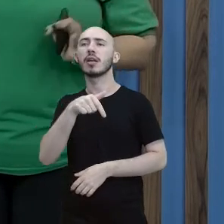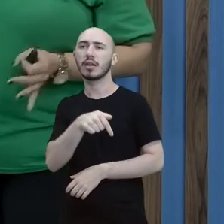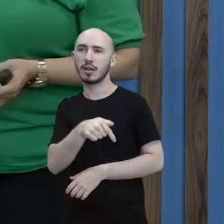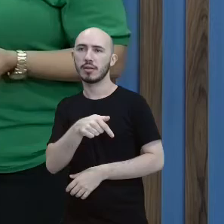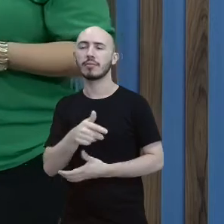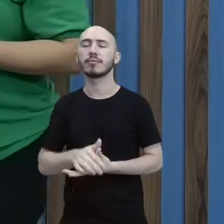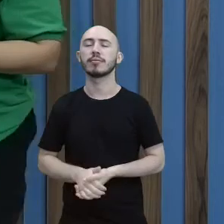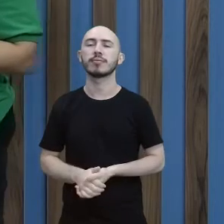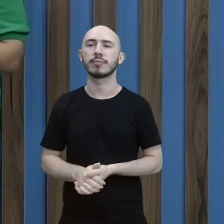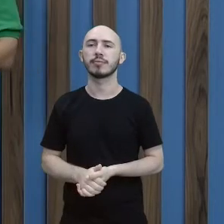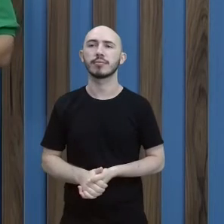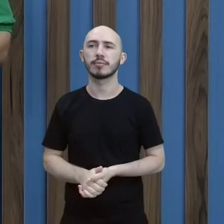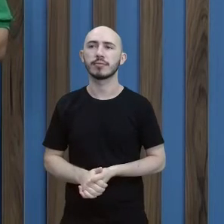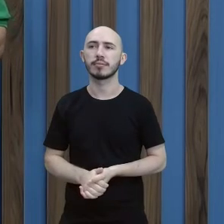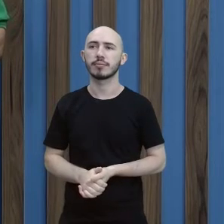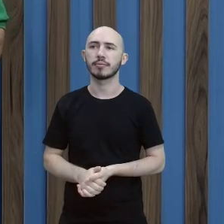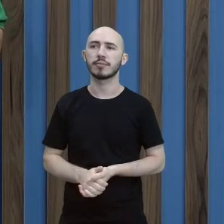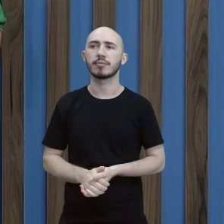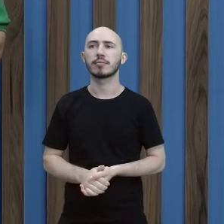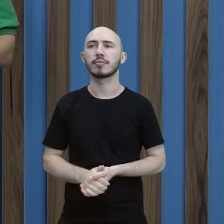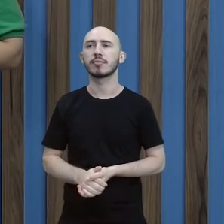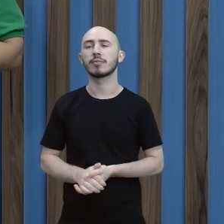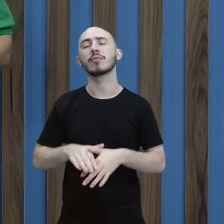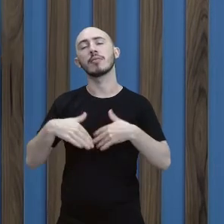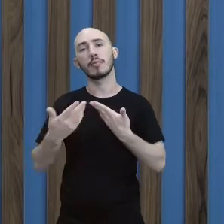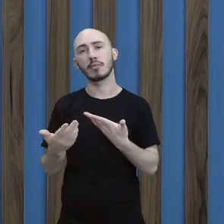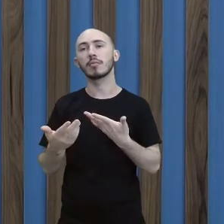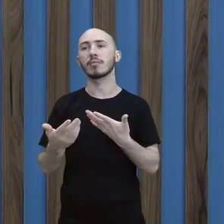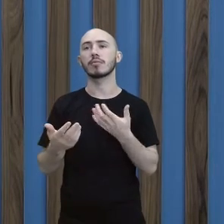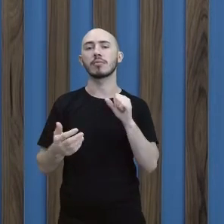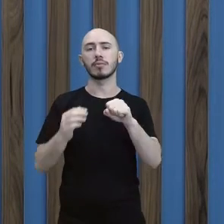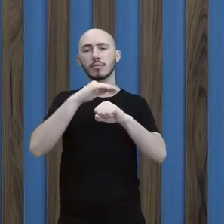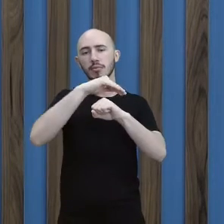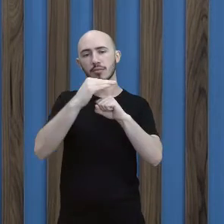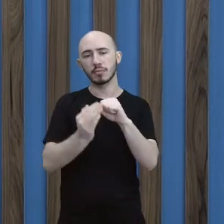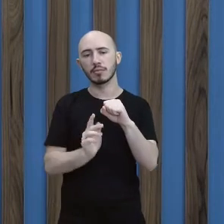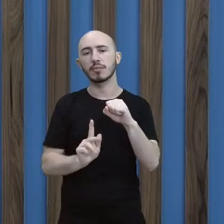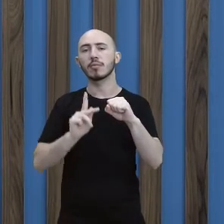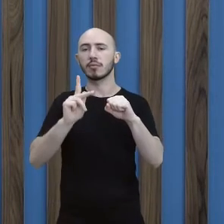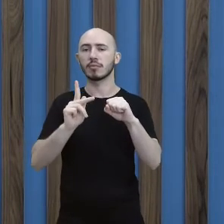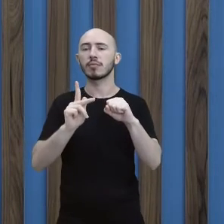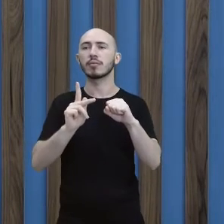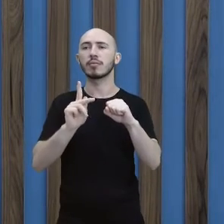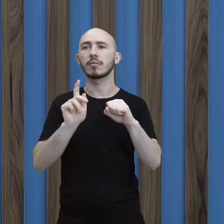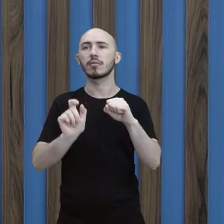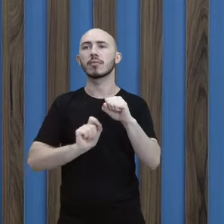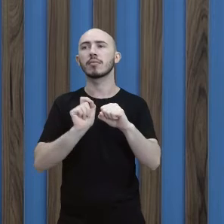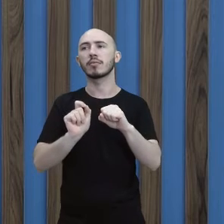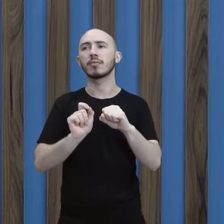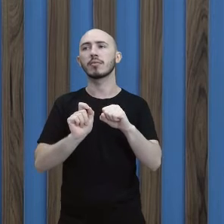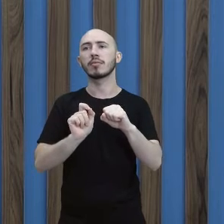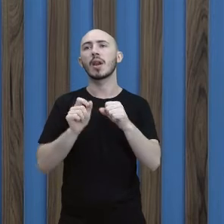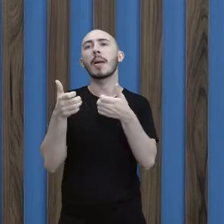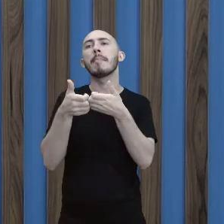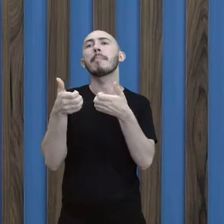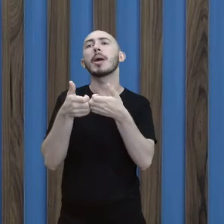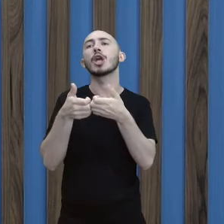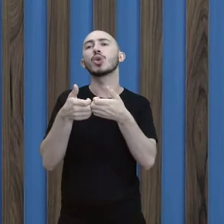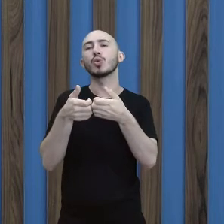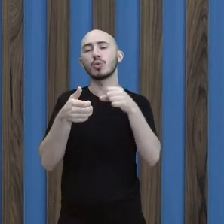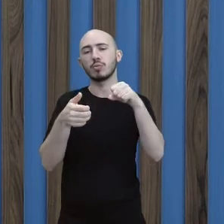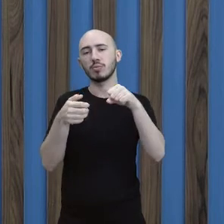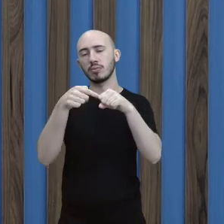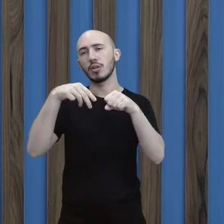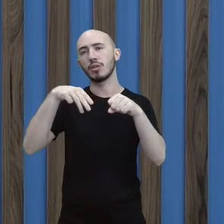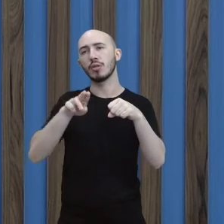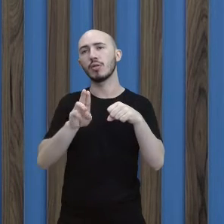7 camadas. E aí, na camada K, essa camada K seria essa aqui, ó, a mais próxima do núcleo.